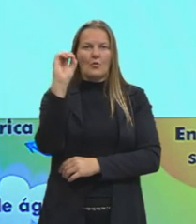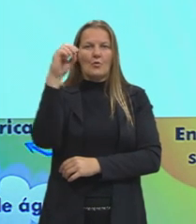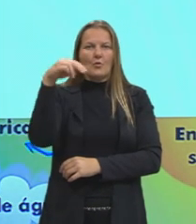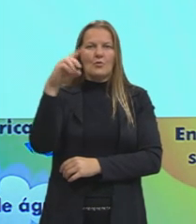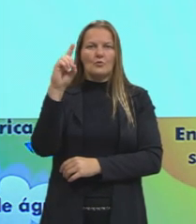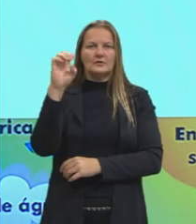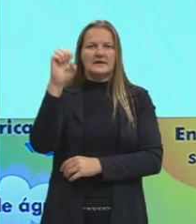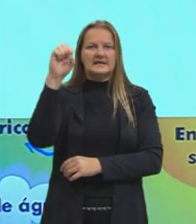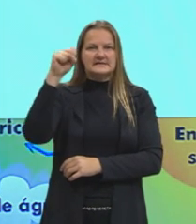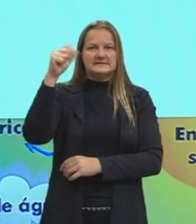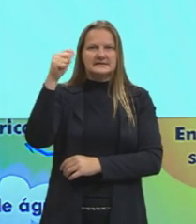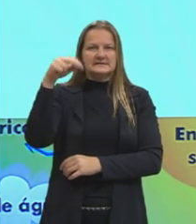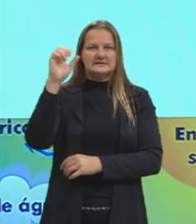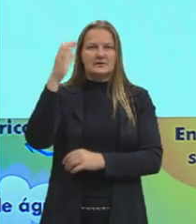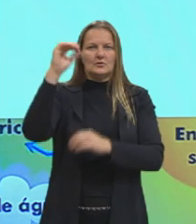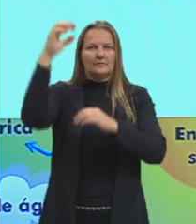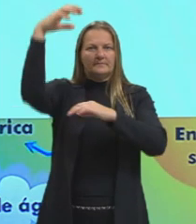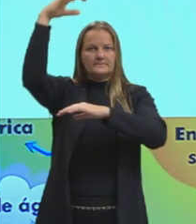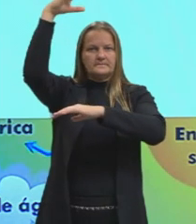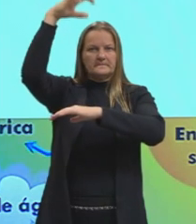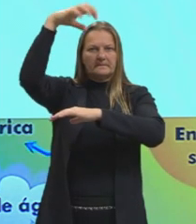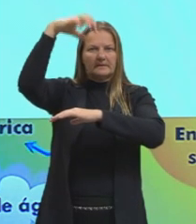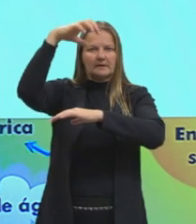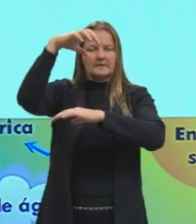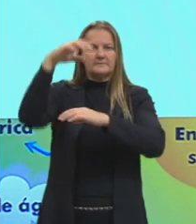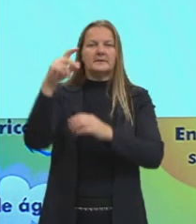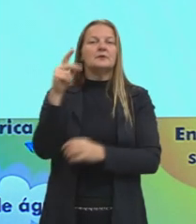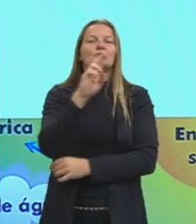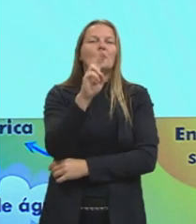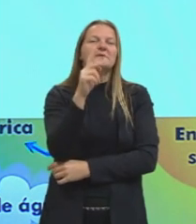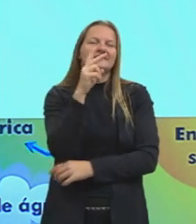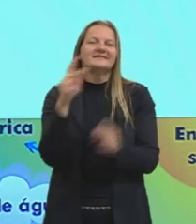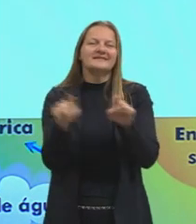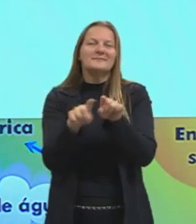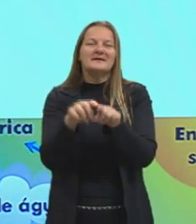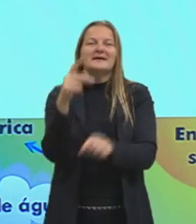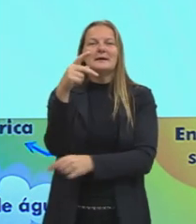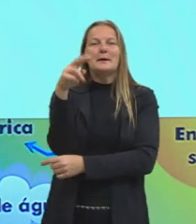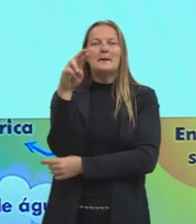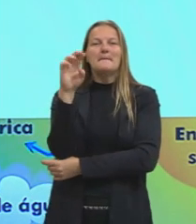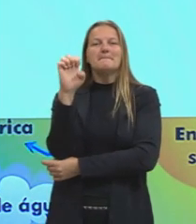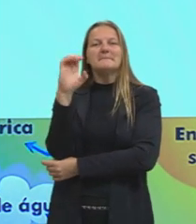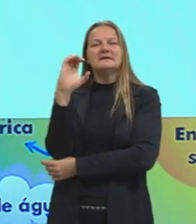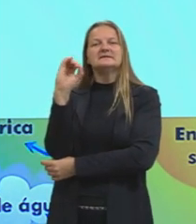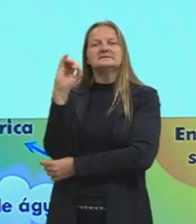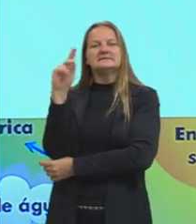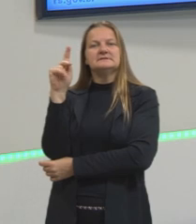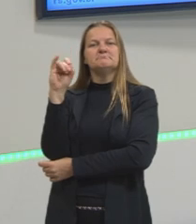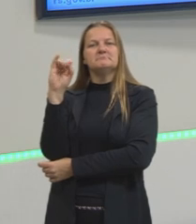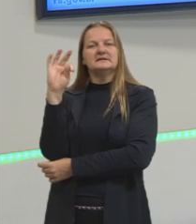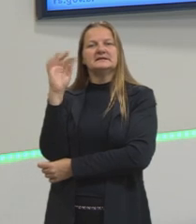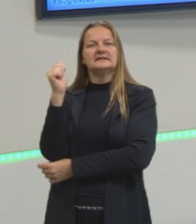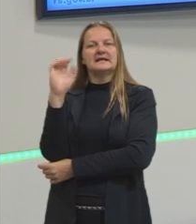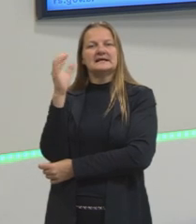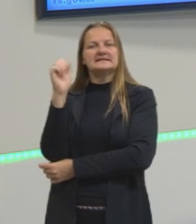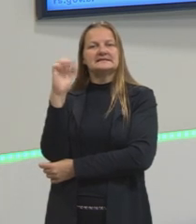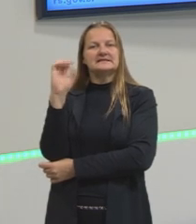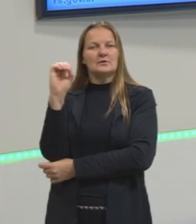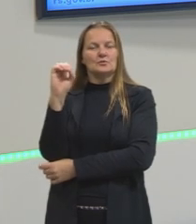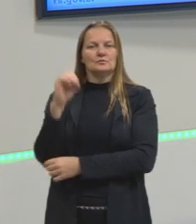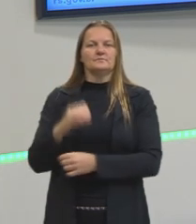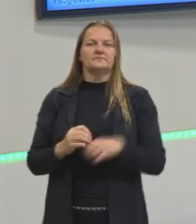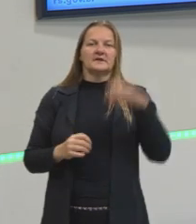cair né quando cai a gente chama de príncipe e a chuva por exemplo um tipo de precipitação essa